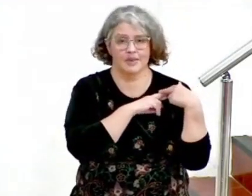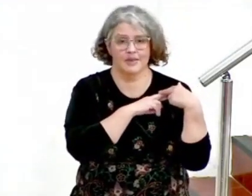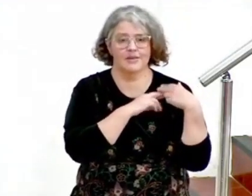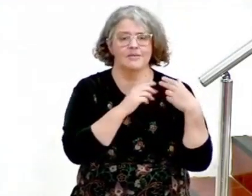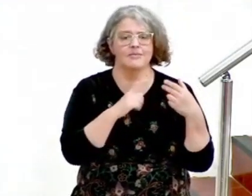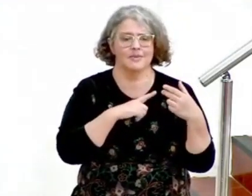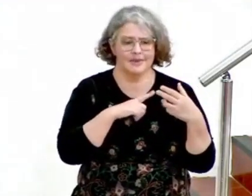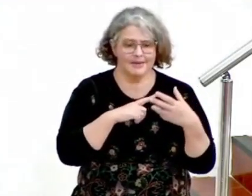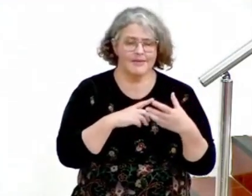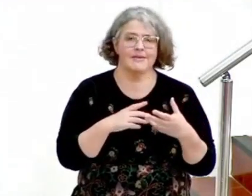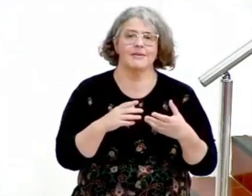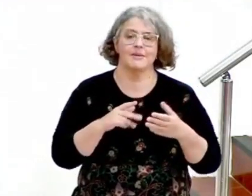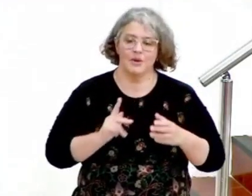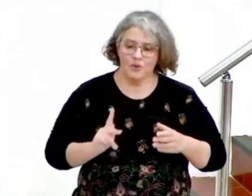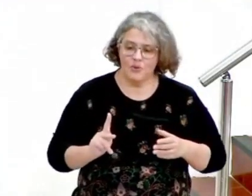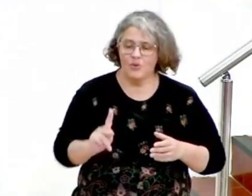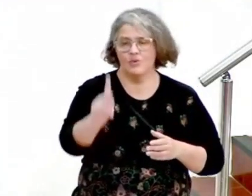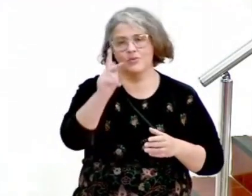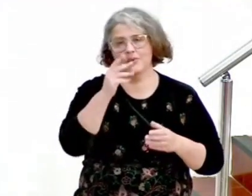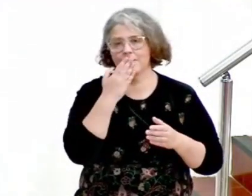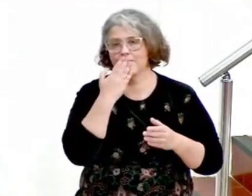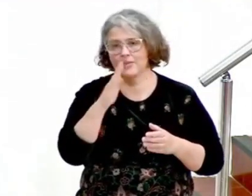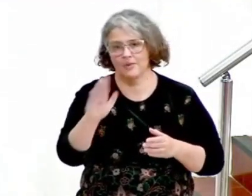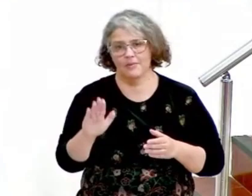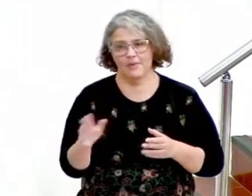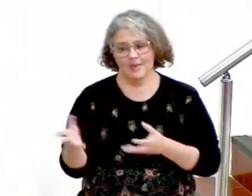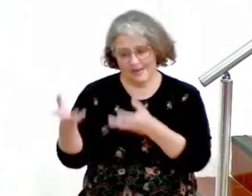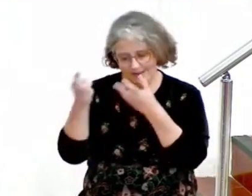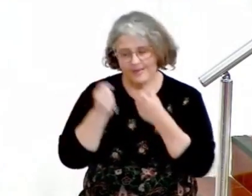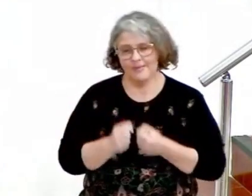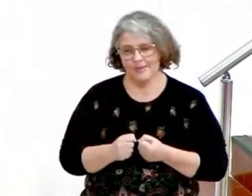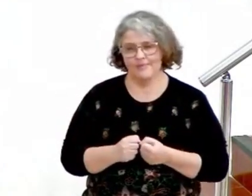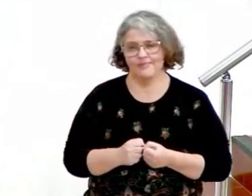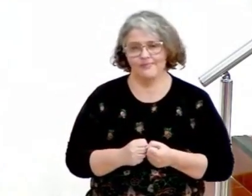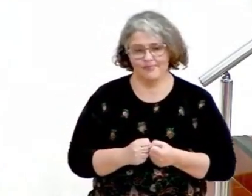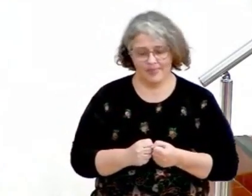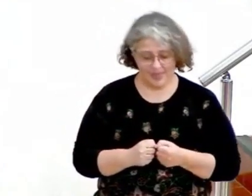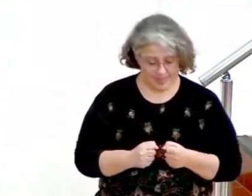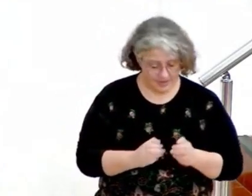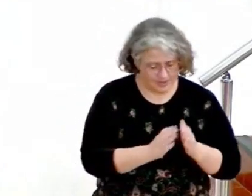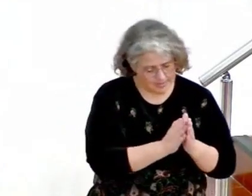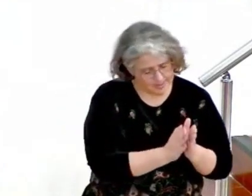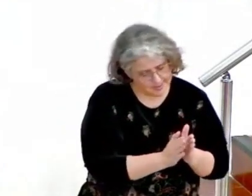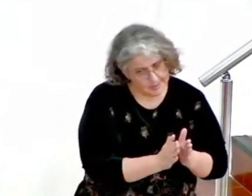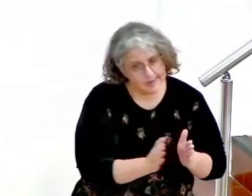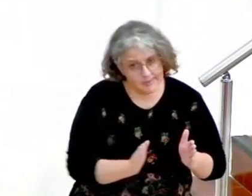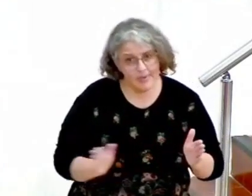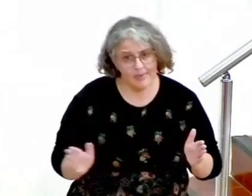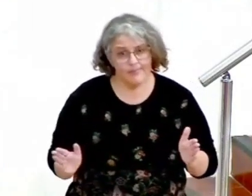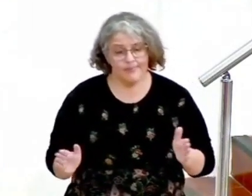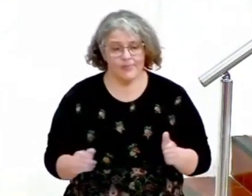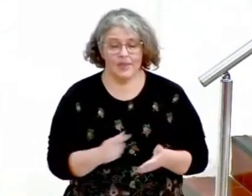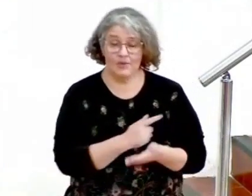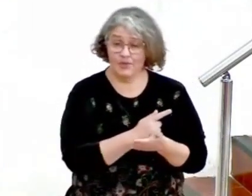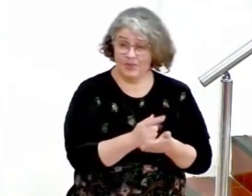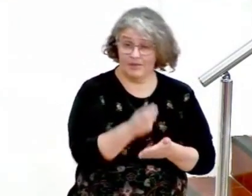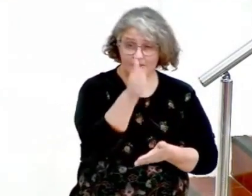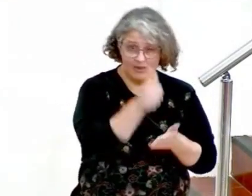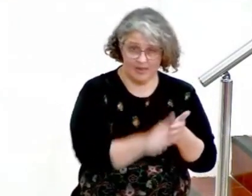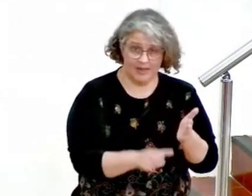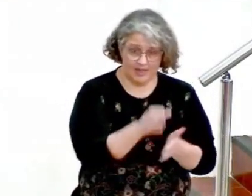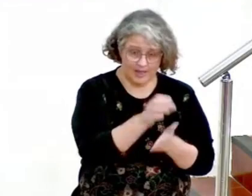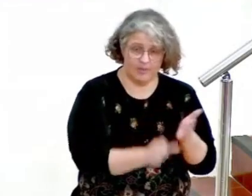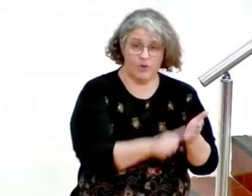nós. Mas para chegar aqui, teve uma caminhada. E essa caminhada começa onde? Gênesis capítulo 11. Se você for para